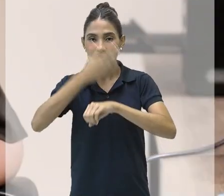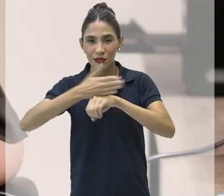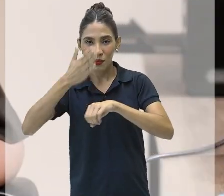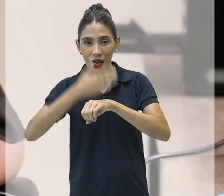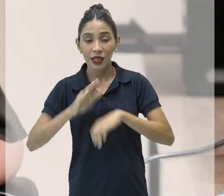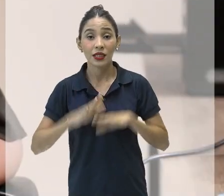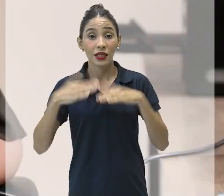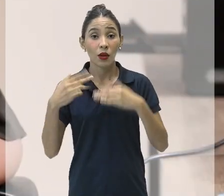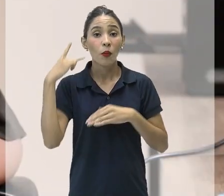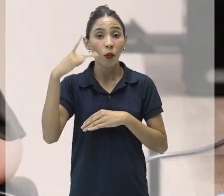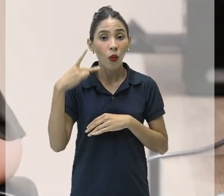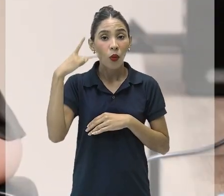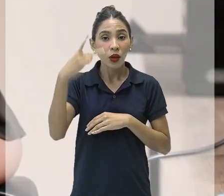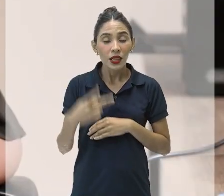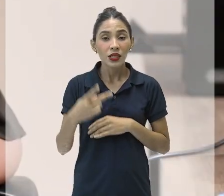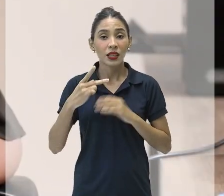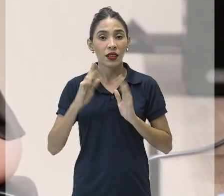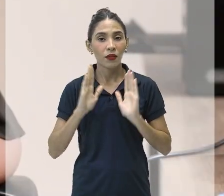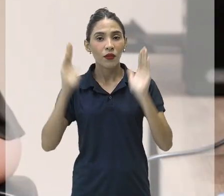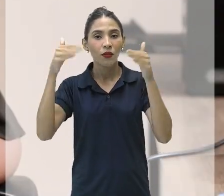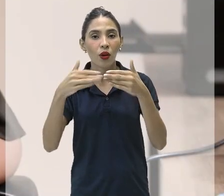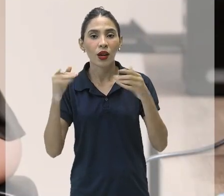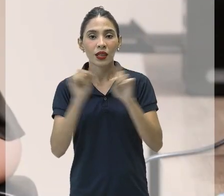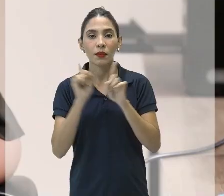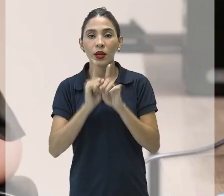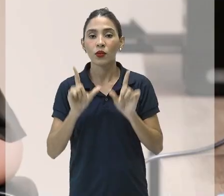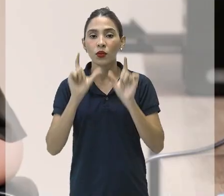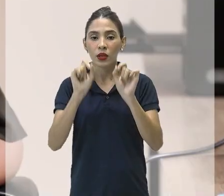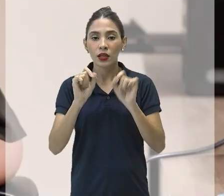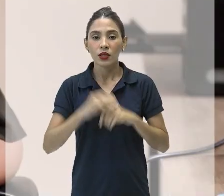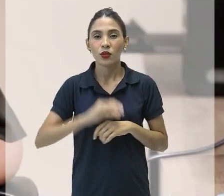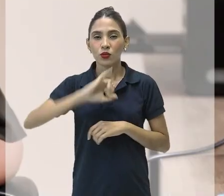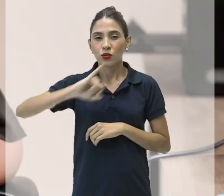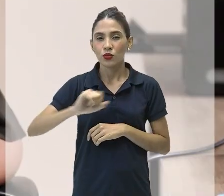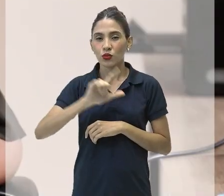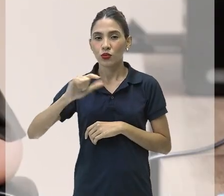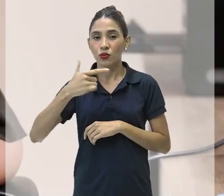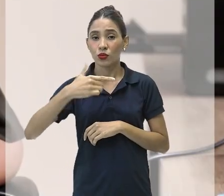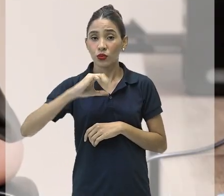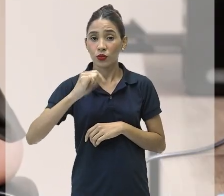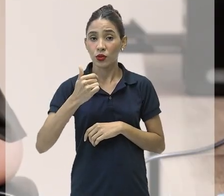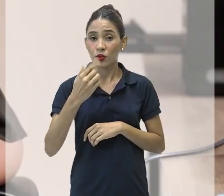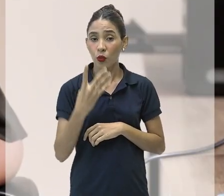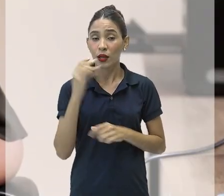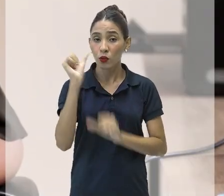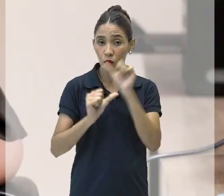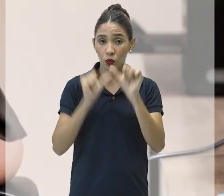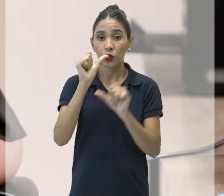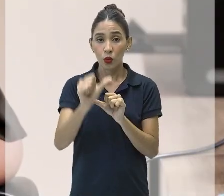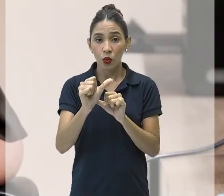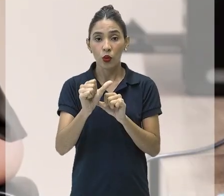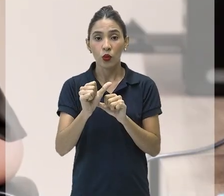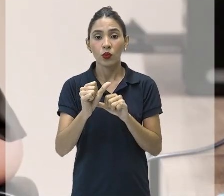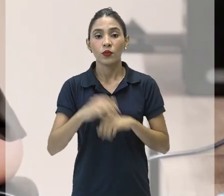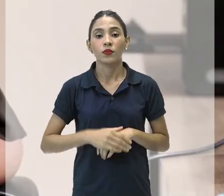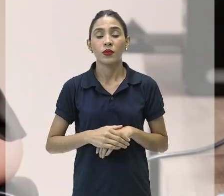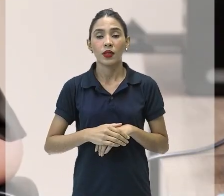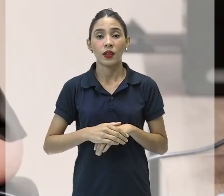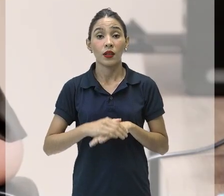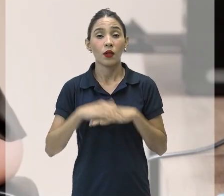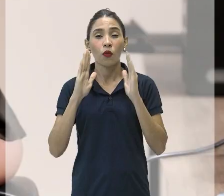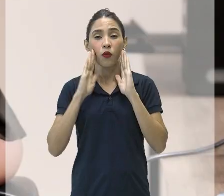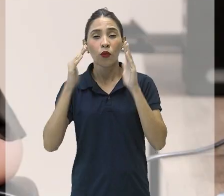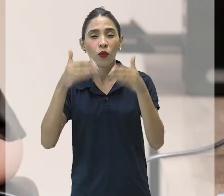Essa política, mais precisamente, em julho de 2024, sofreu uma modificação, chamando a atenção